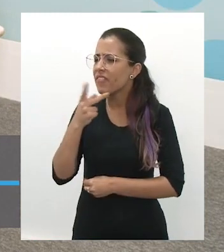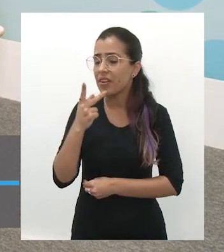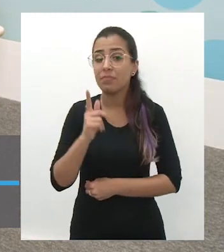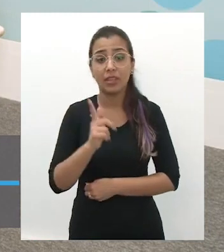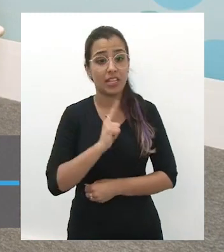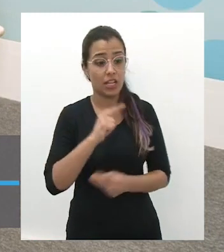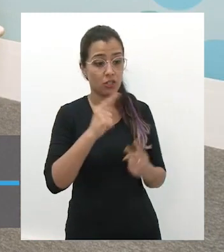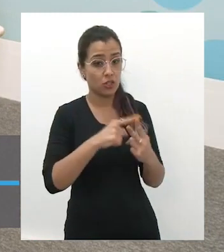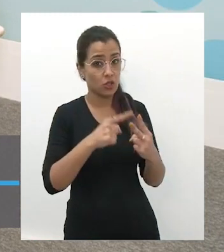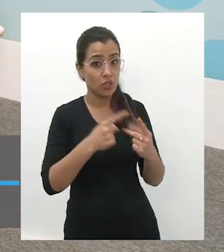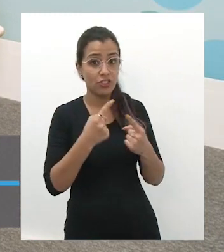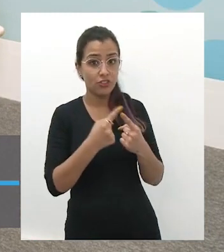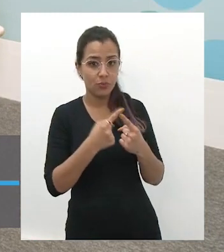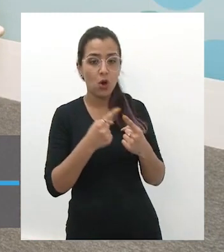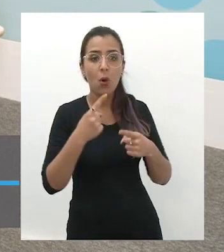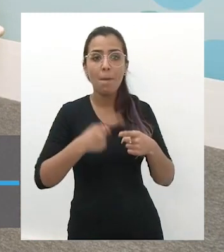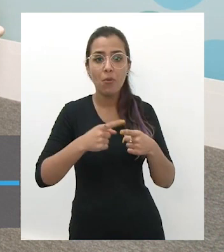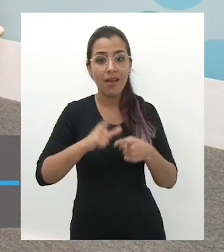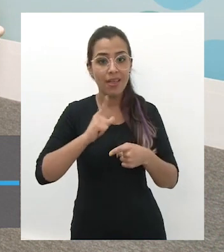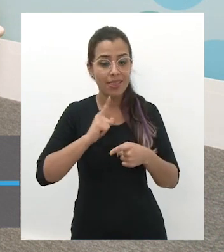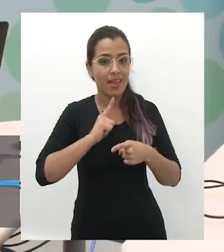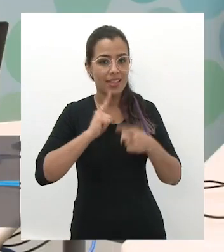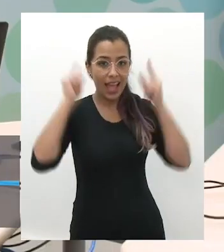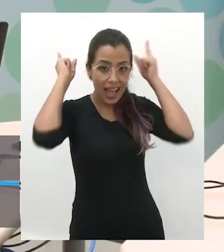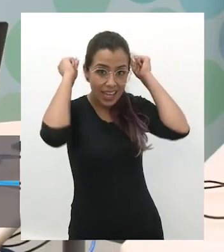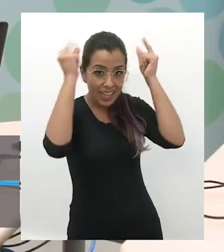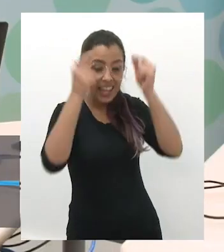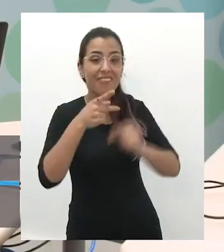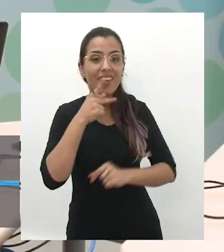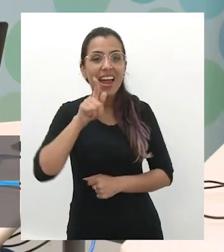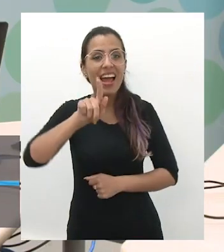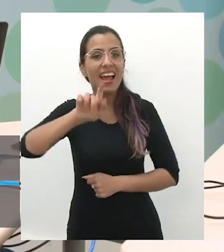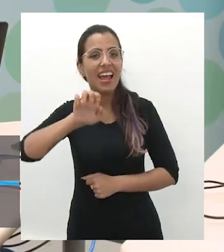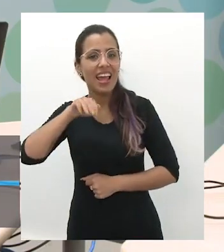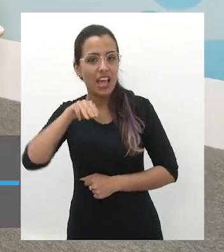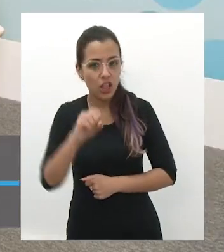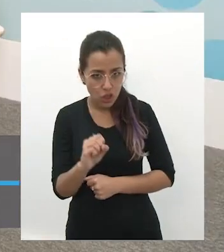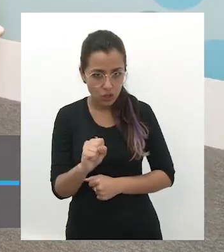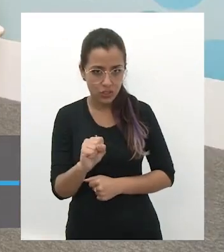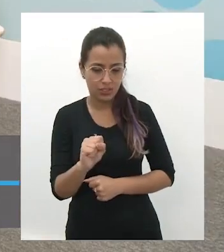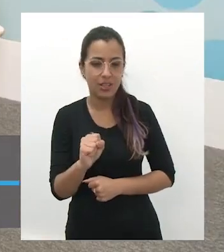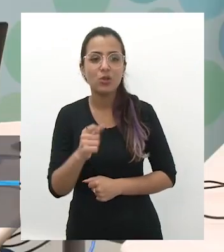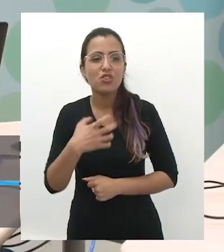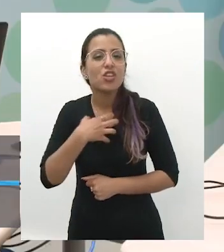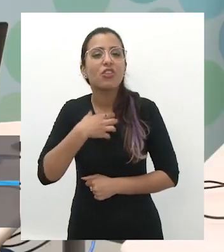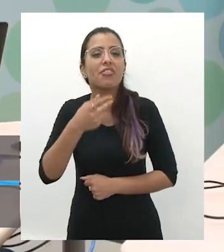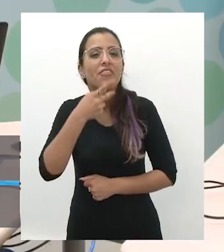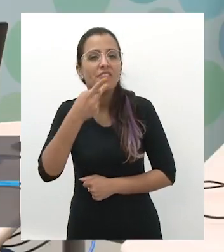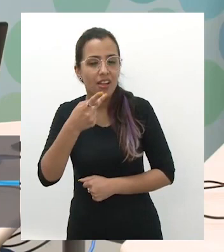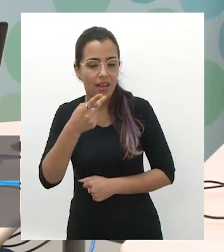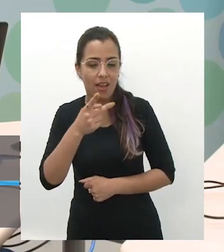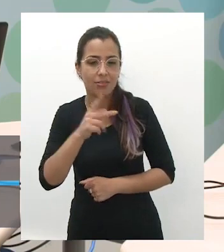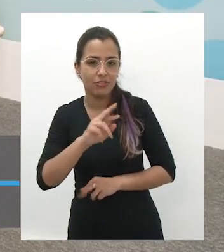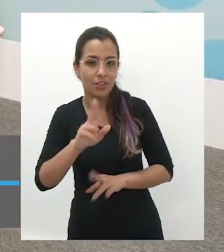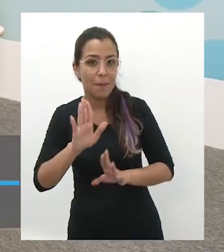duas formas, porque, na verdade, a origem grega é genos, né? Porque eles não pronunciam o G desta maneira, G é G, né? Mas a